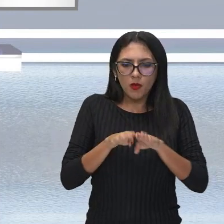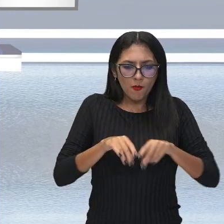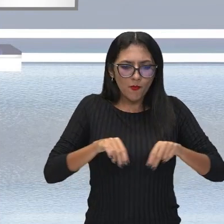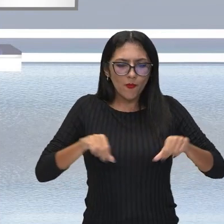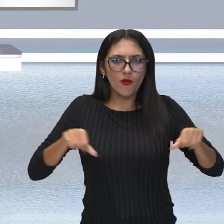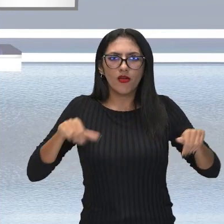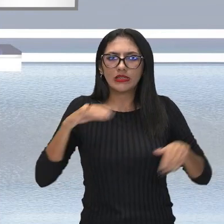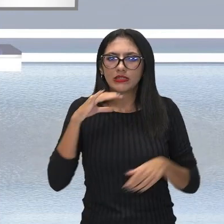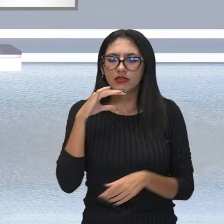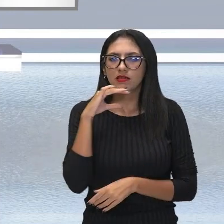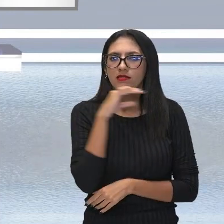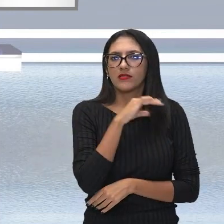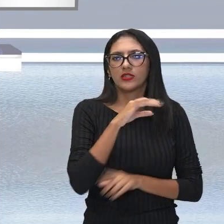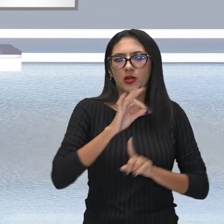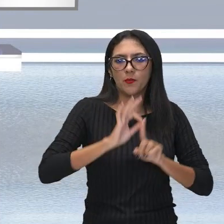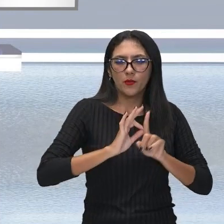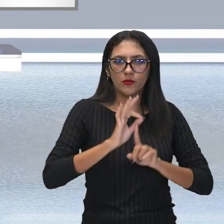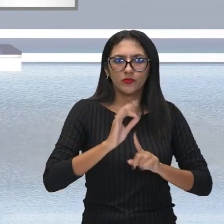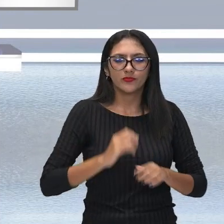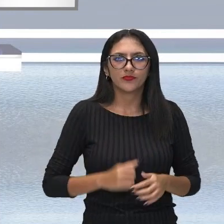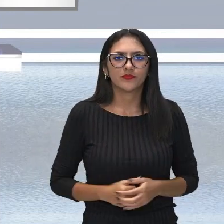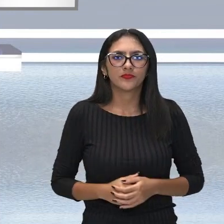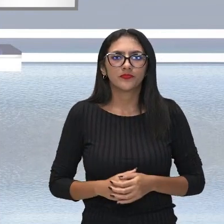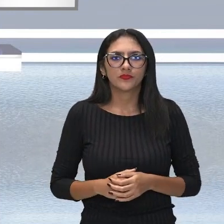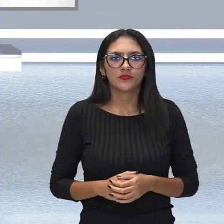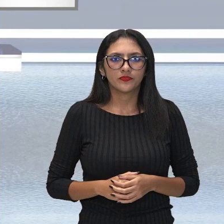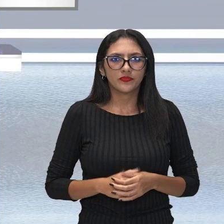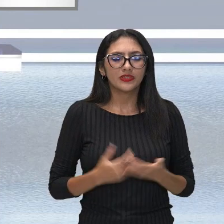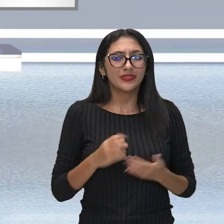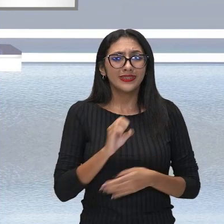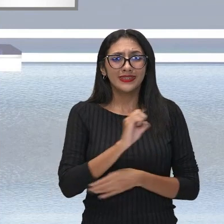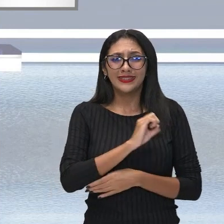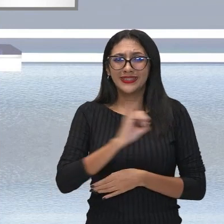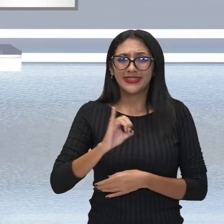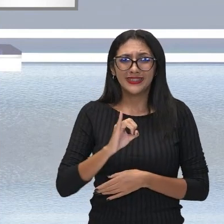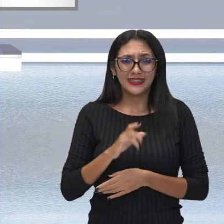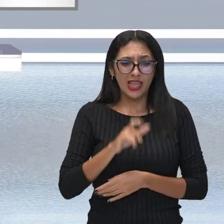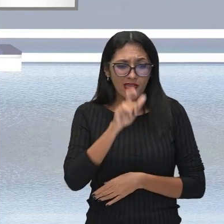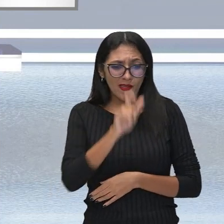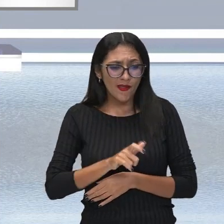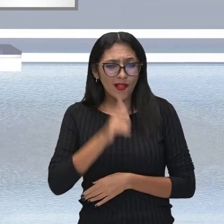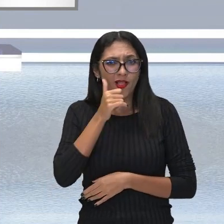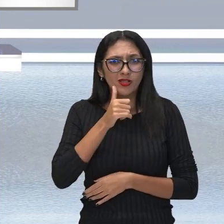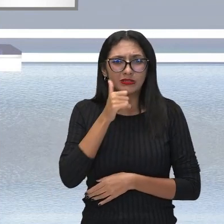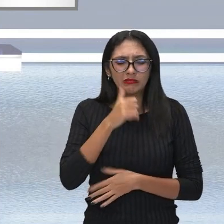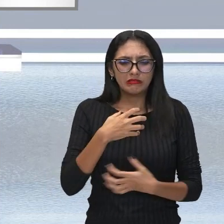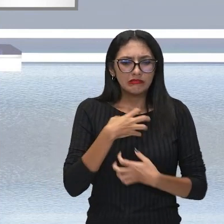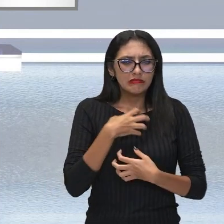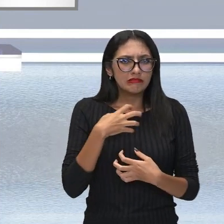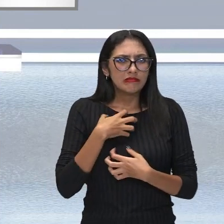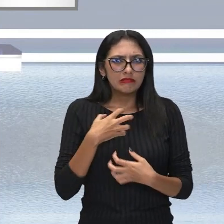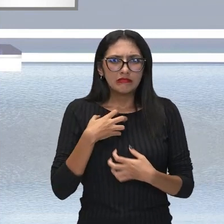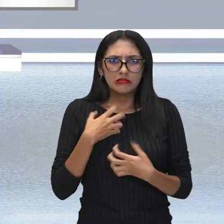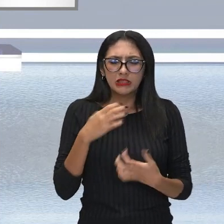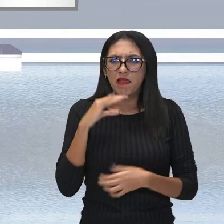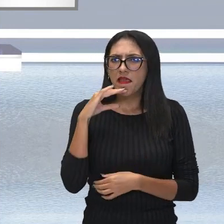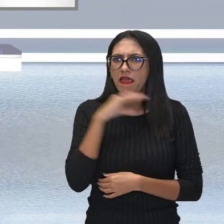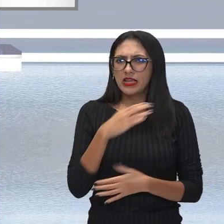areia. Então, se ela estava incomodada com aquele calor, com aquela